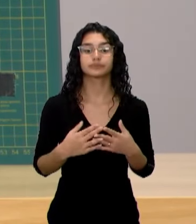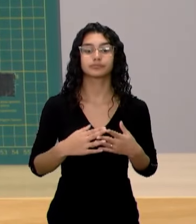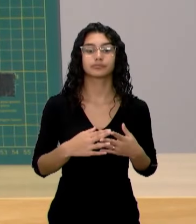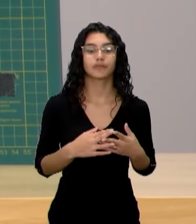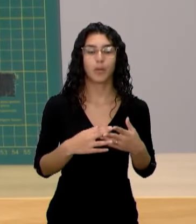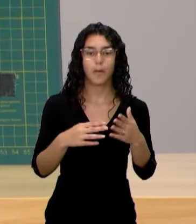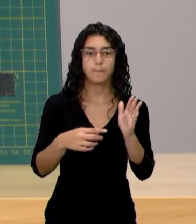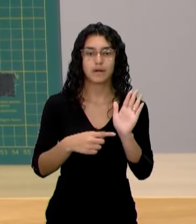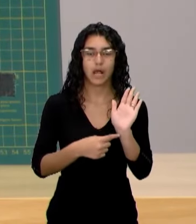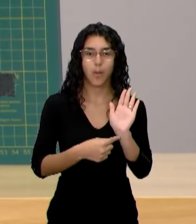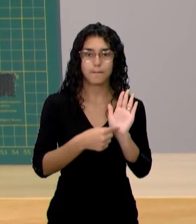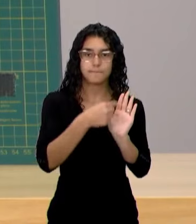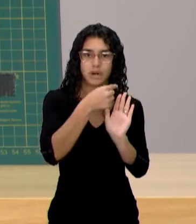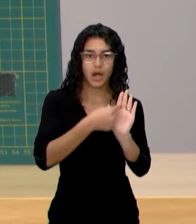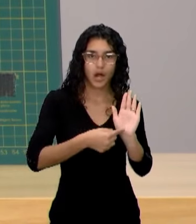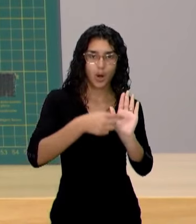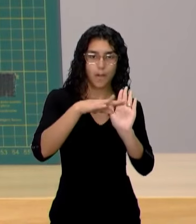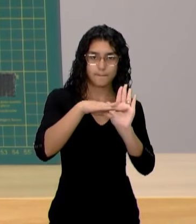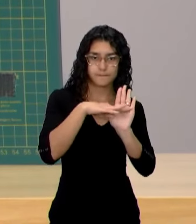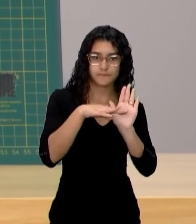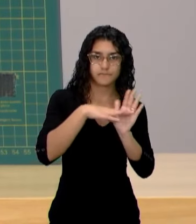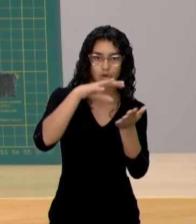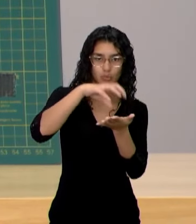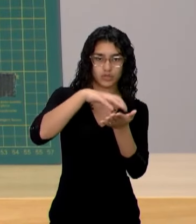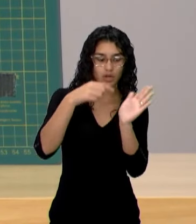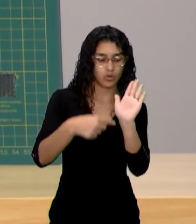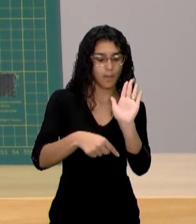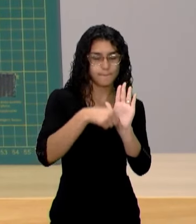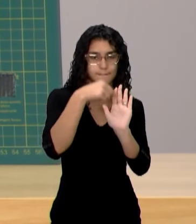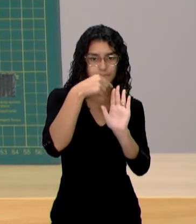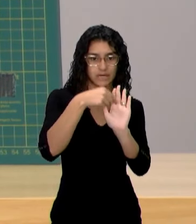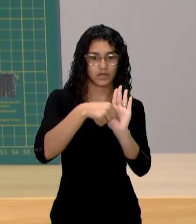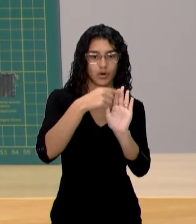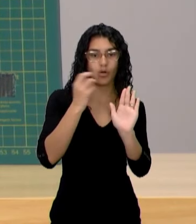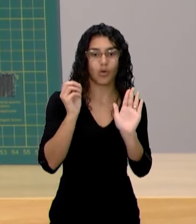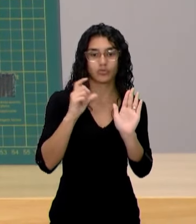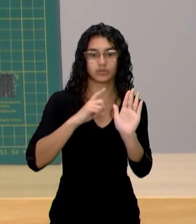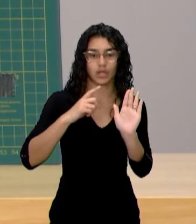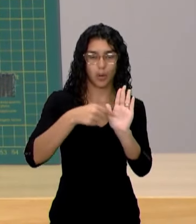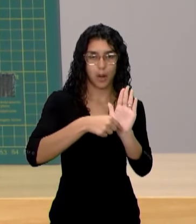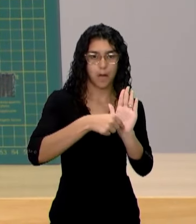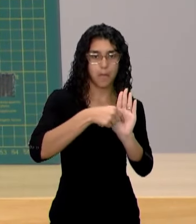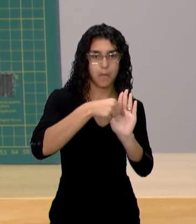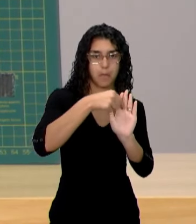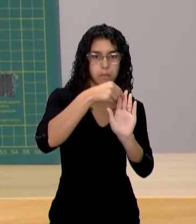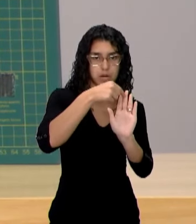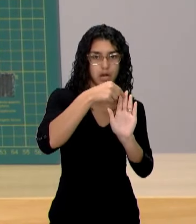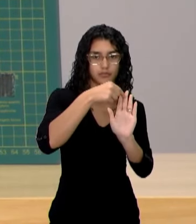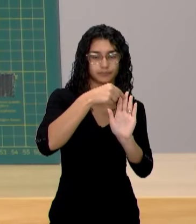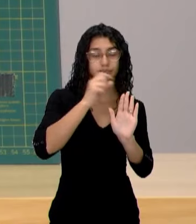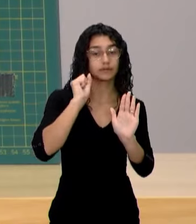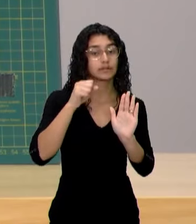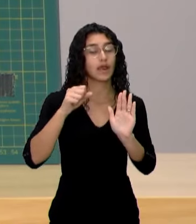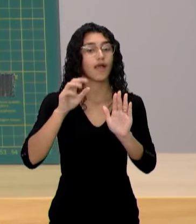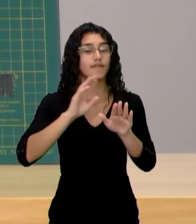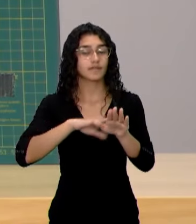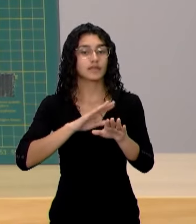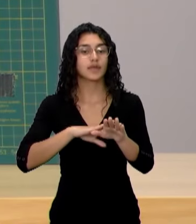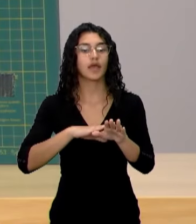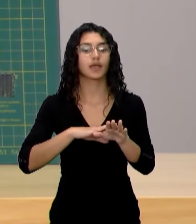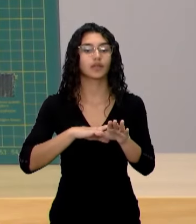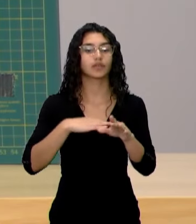bem no centro do transferidor que tá aqui, ó, tá vendo? Onde tá um risquinho, é bem o centro, né? Se você estiver trabalhando com um